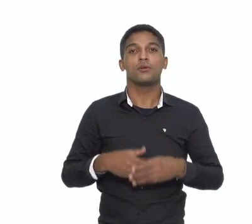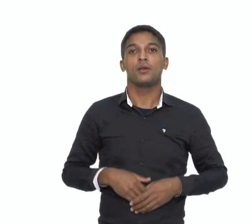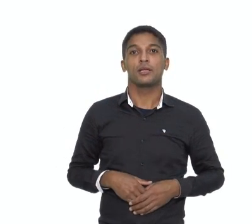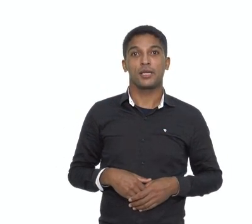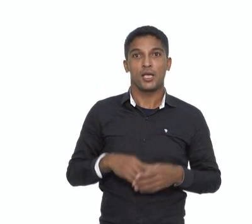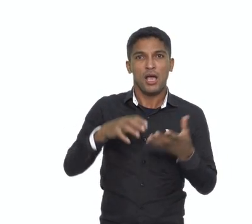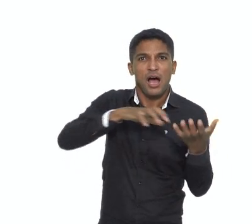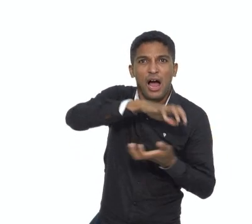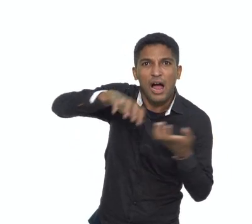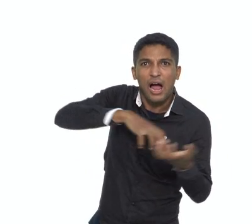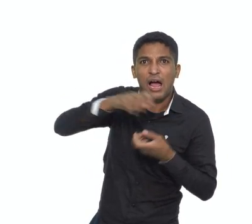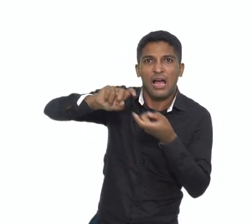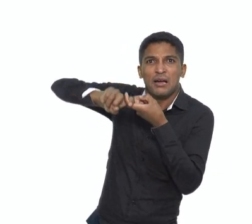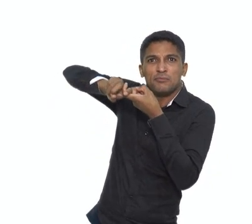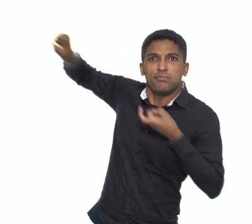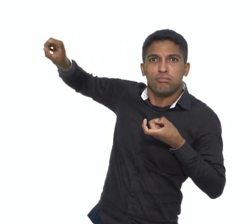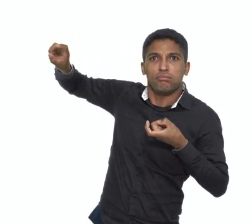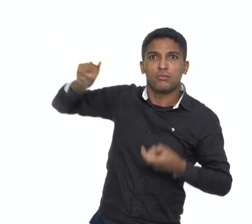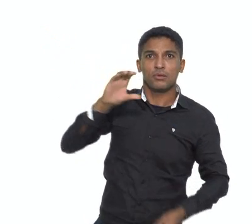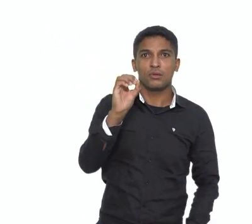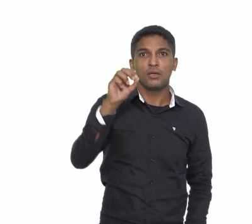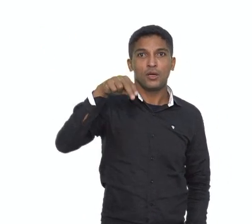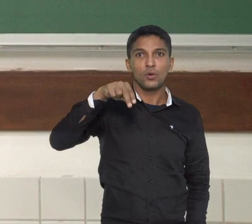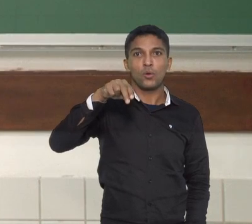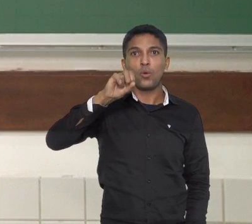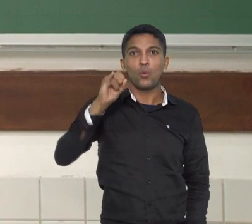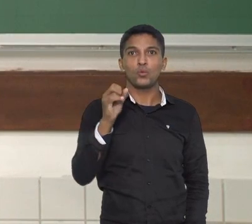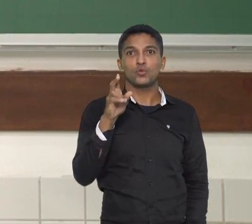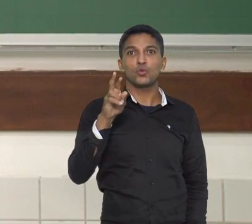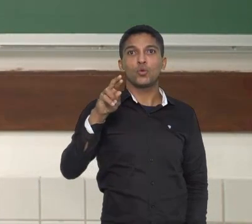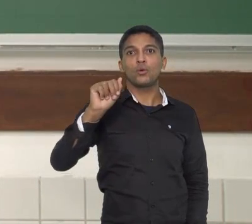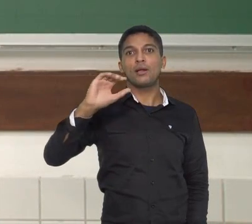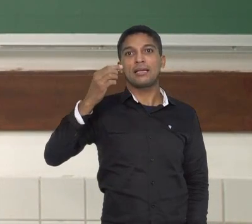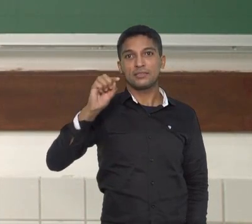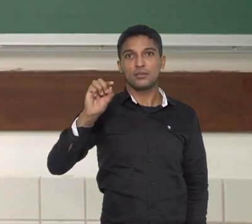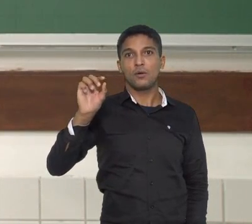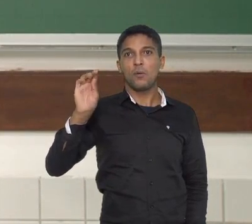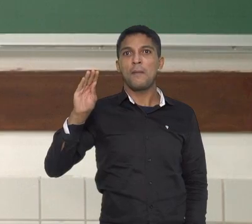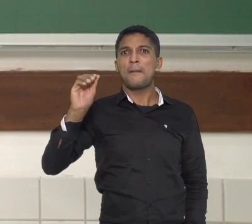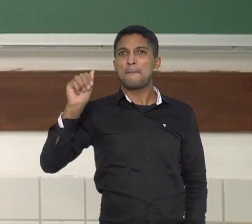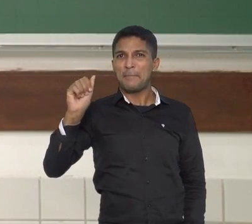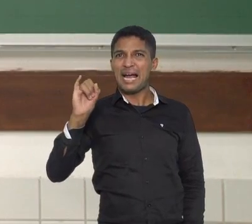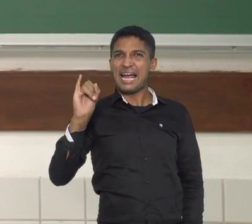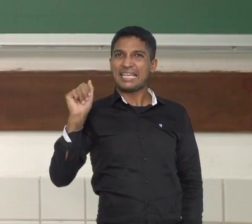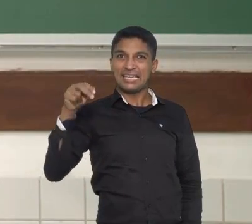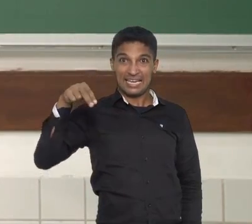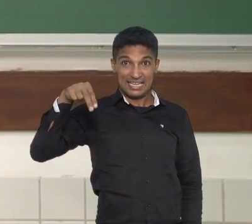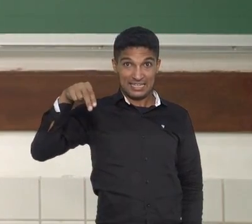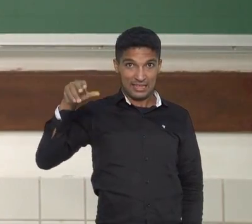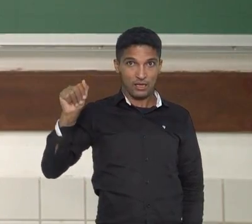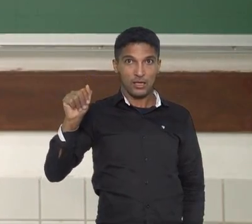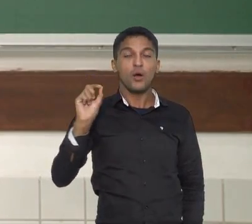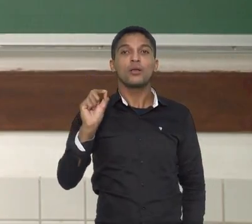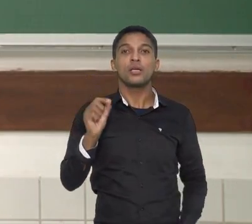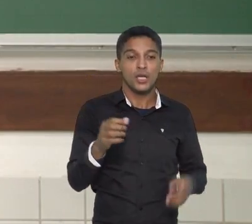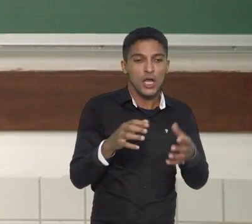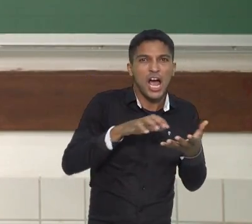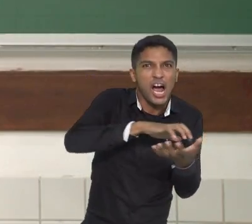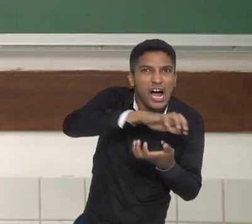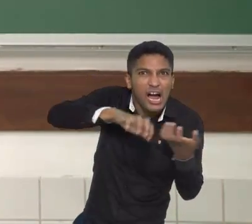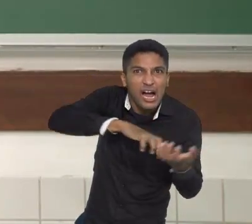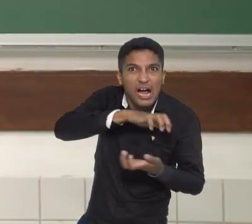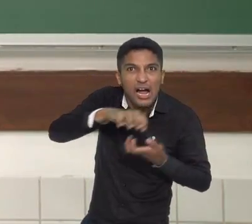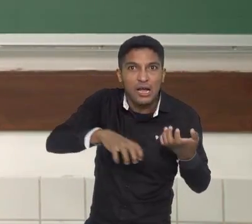Conjuração Baiana, esse movimento, né, que envolveu vários públicos, vários grupos sociais, tá, de